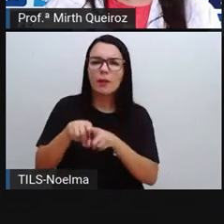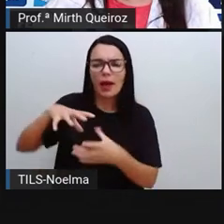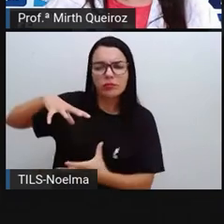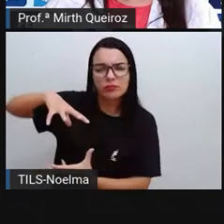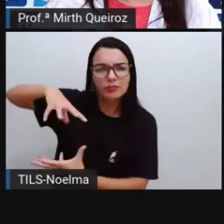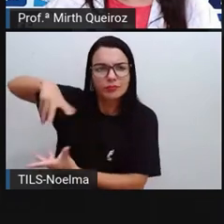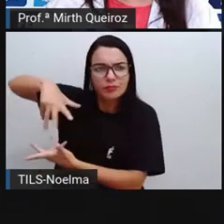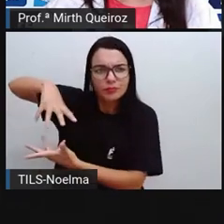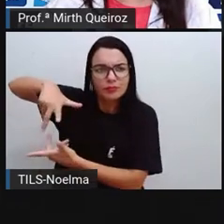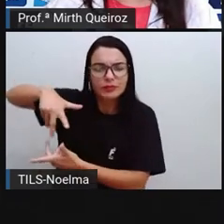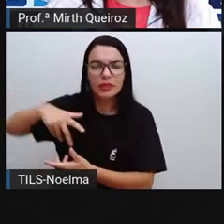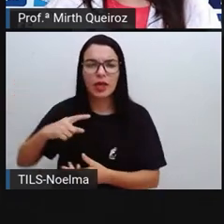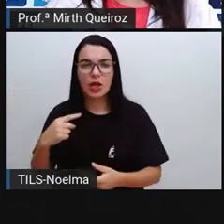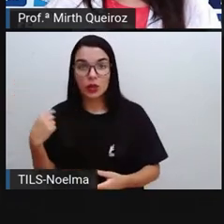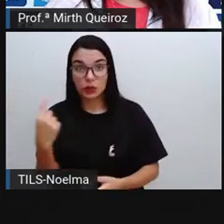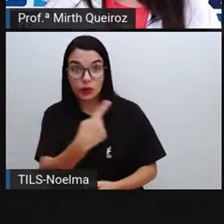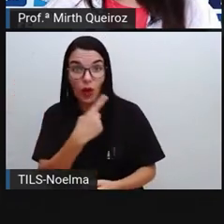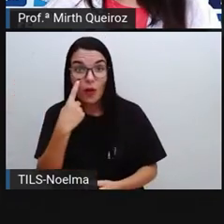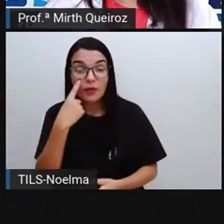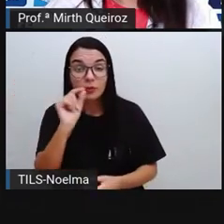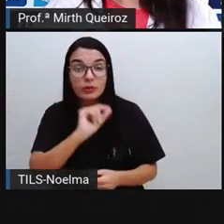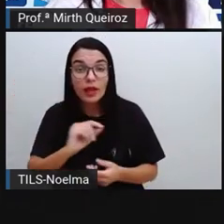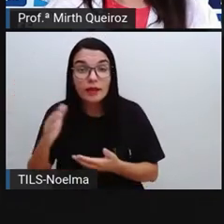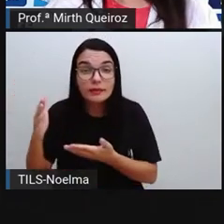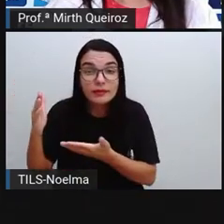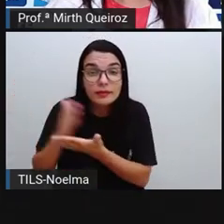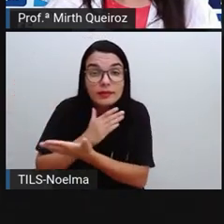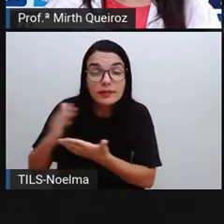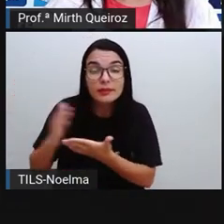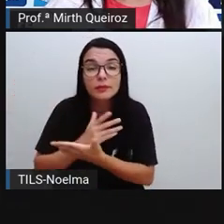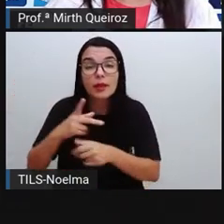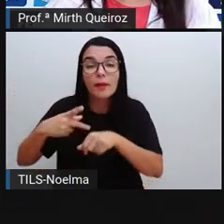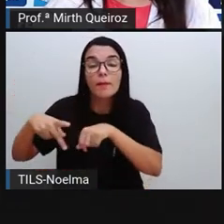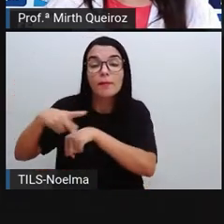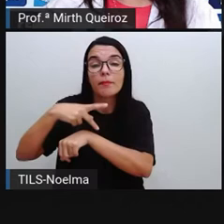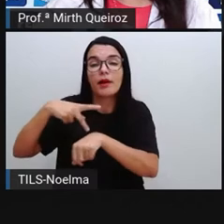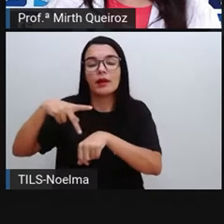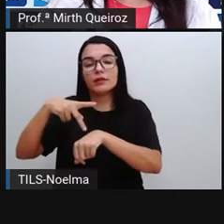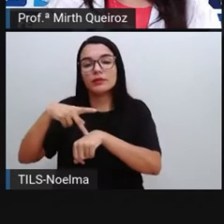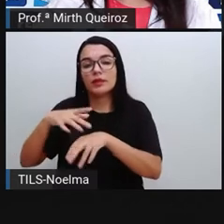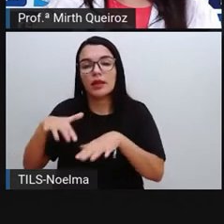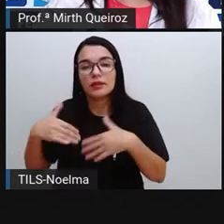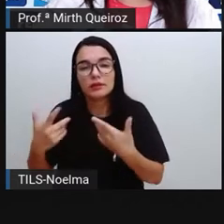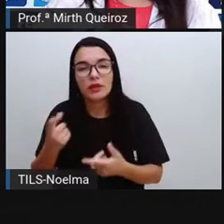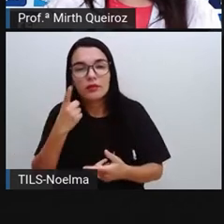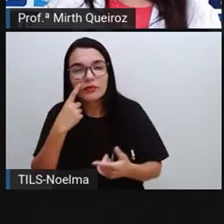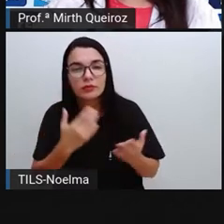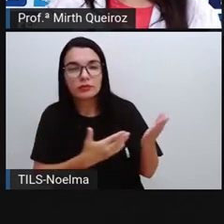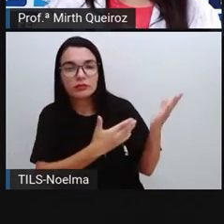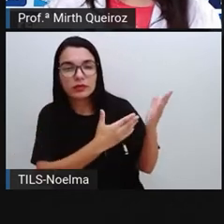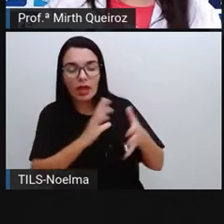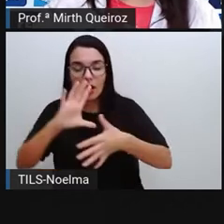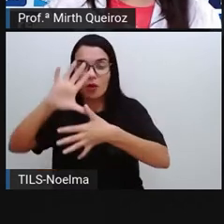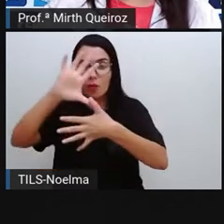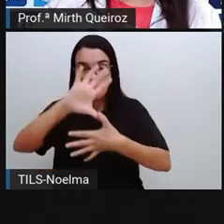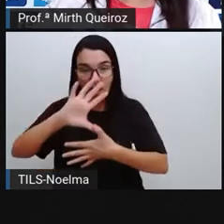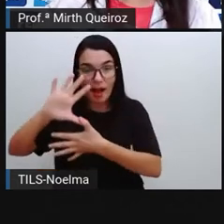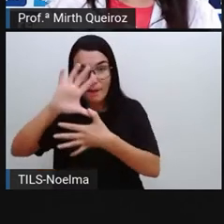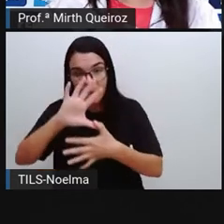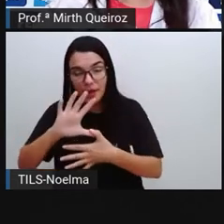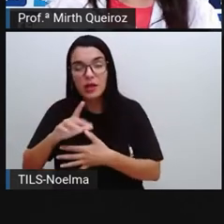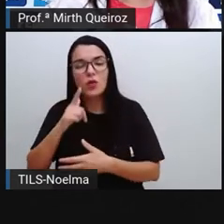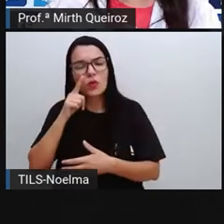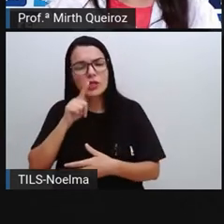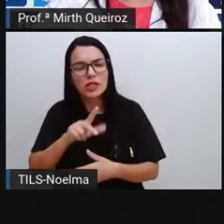né? Nós vamos ver a separação de países. Então, através desses mapas, do mapa mundi, a gente